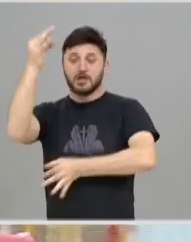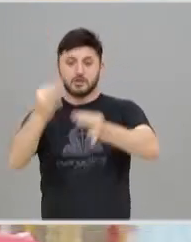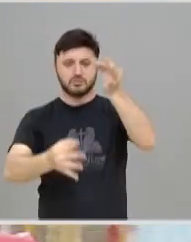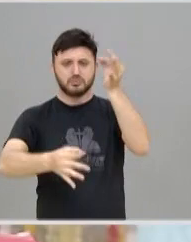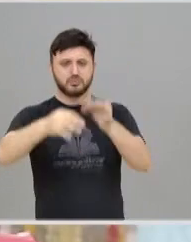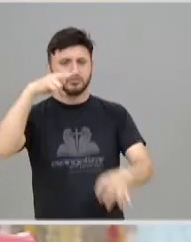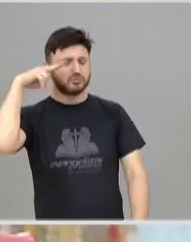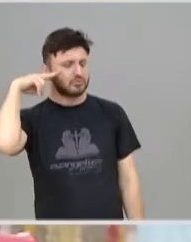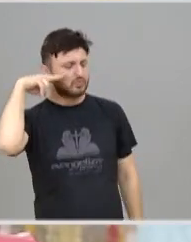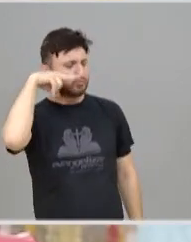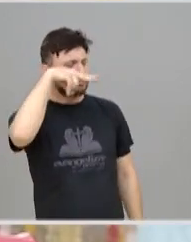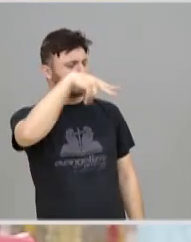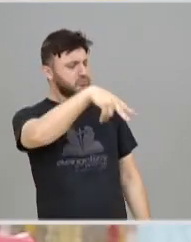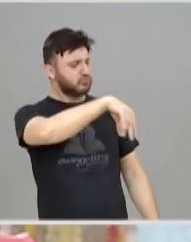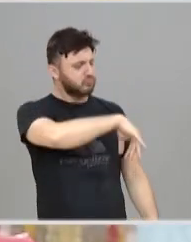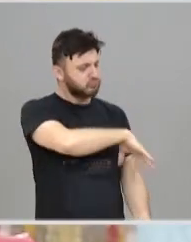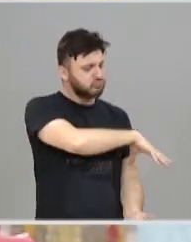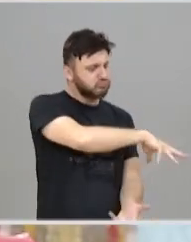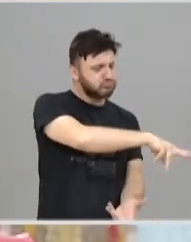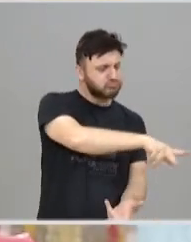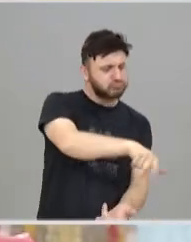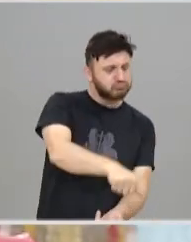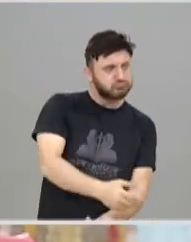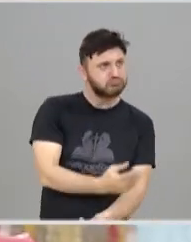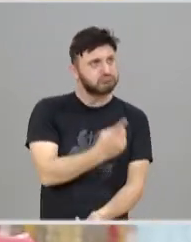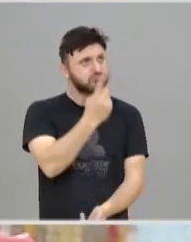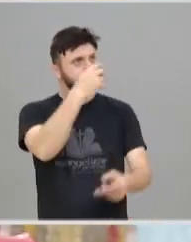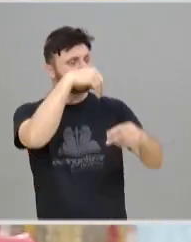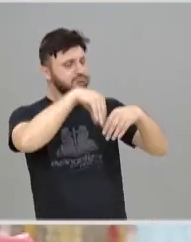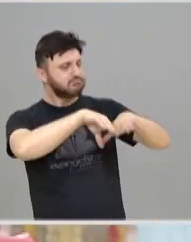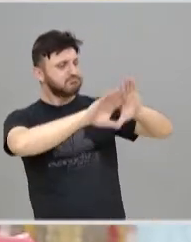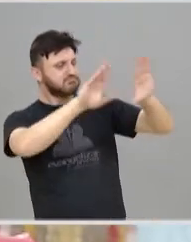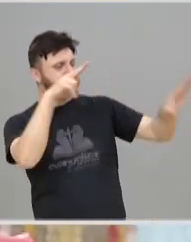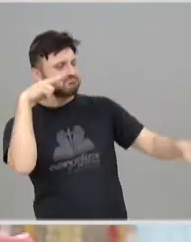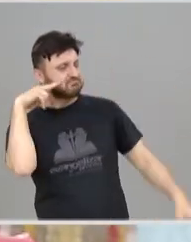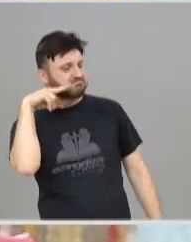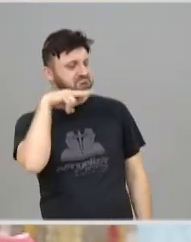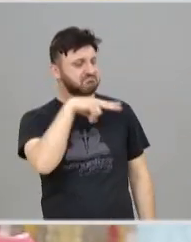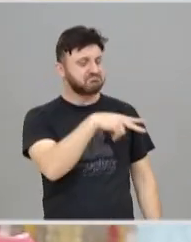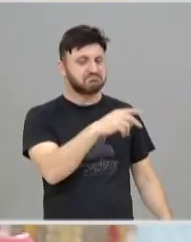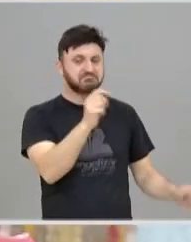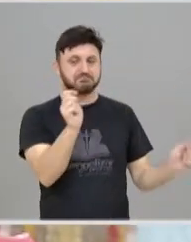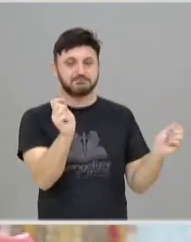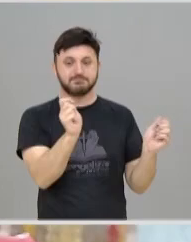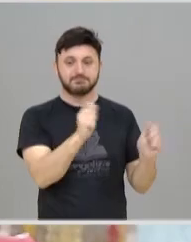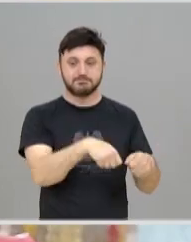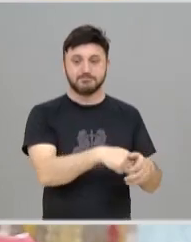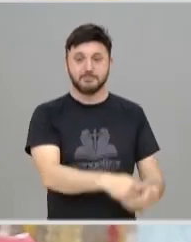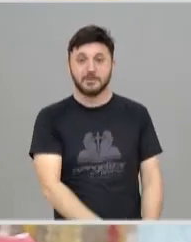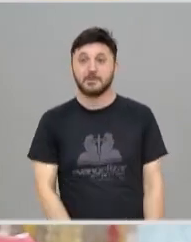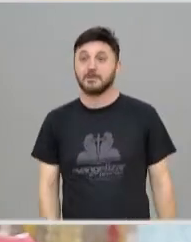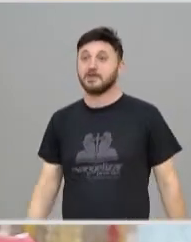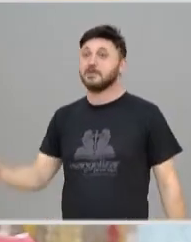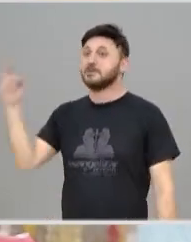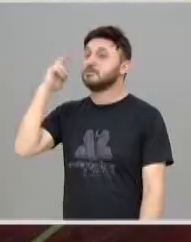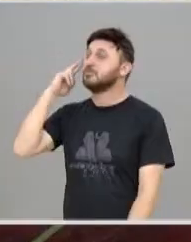e a justiça olhará dos altos céus.